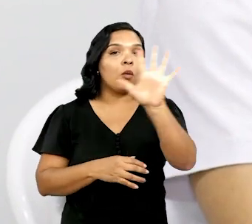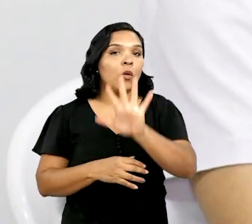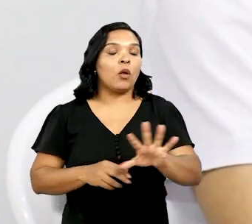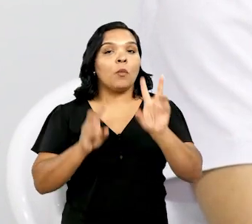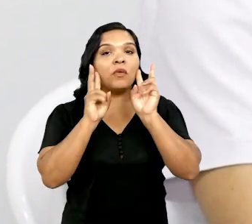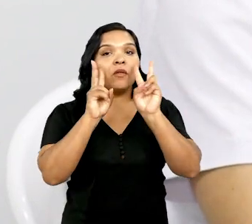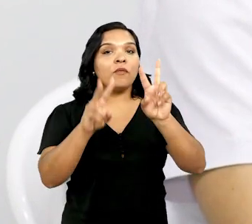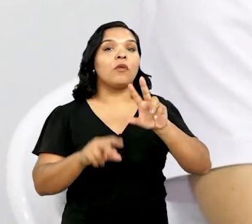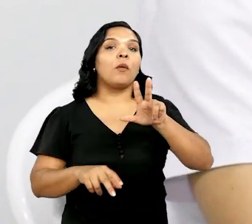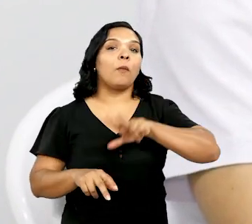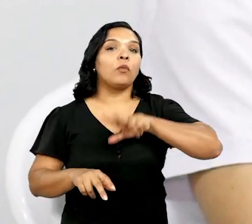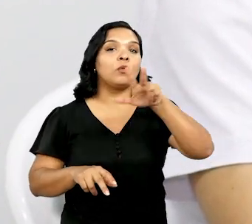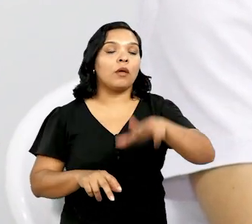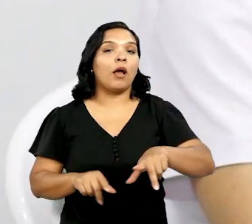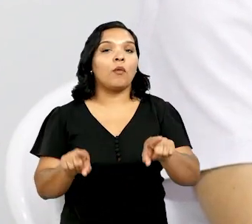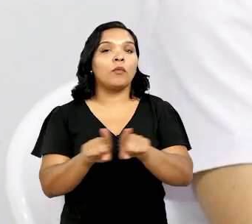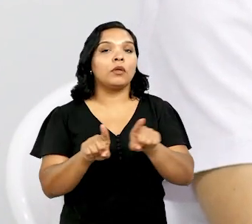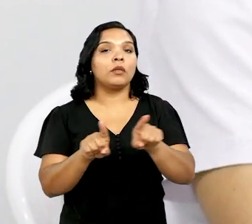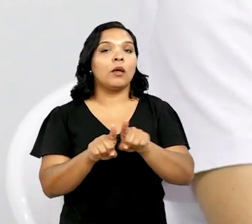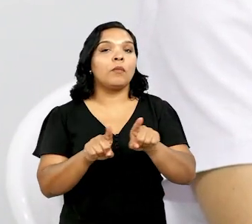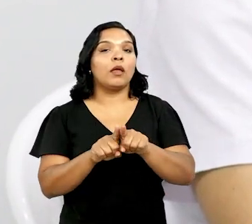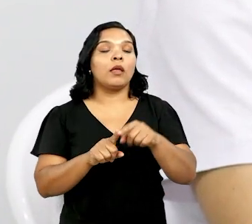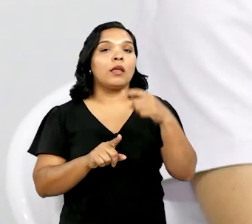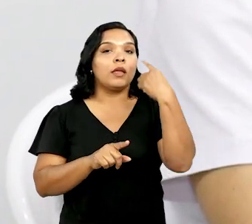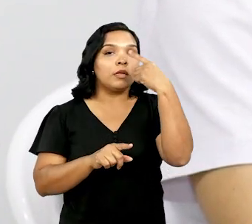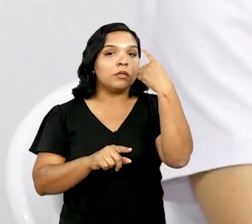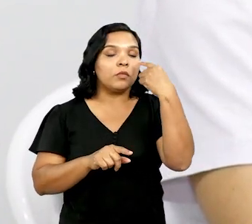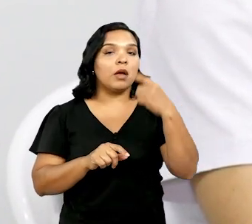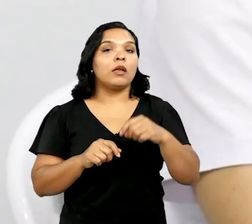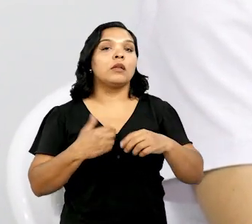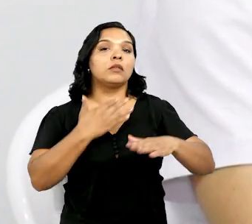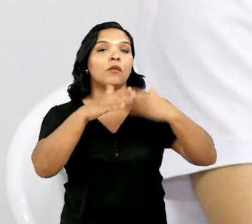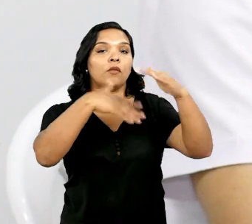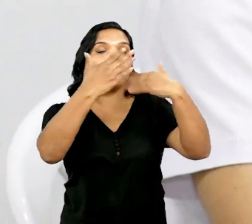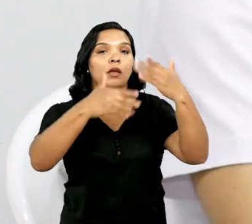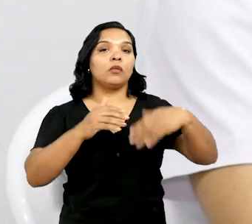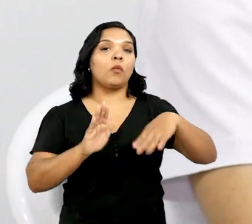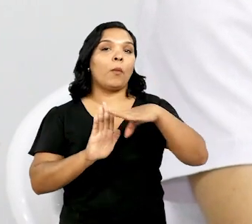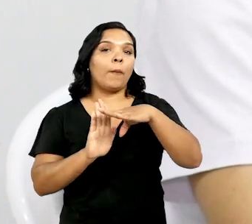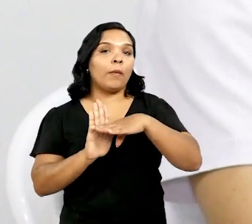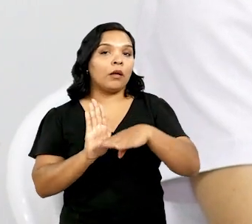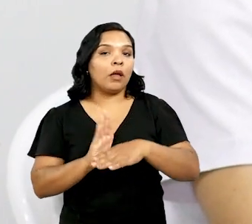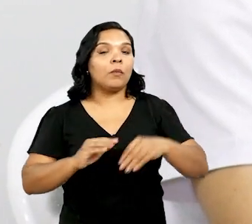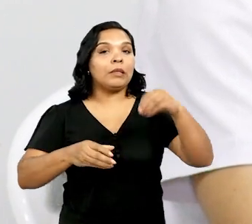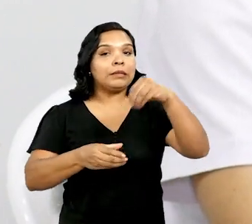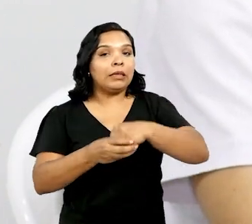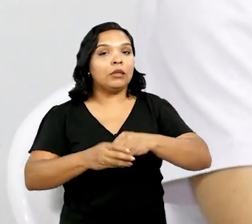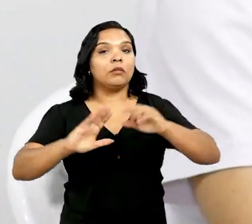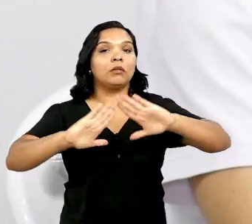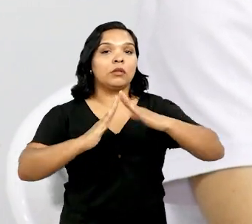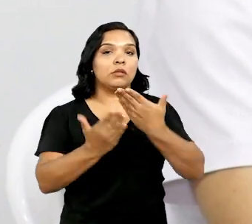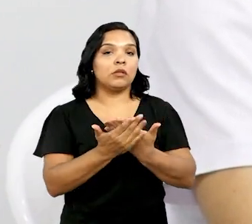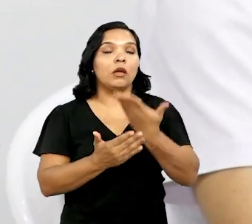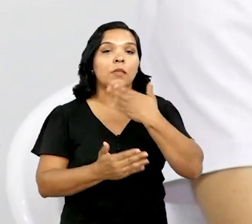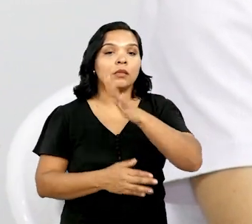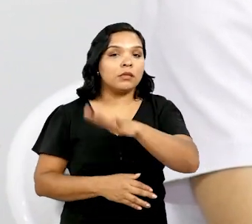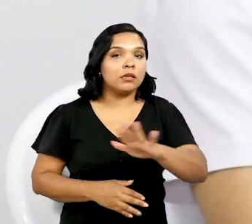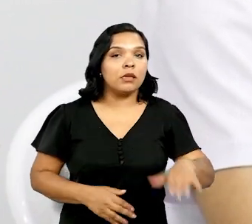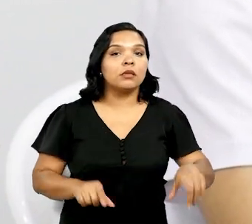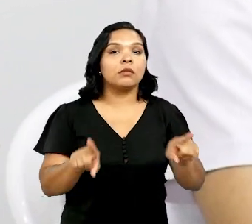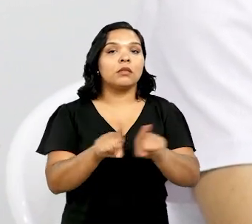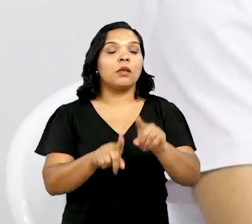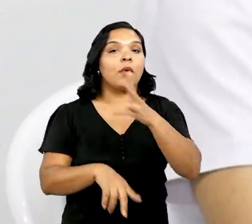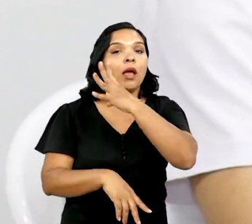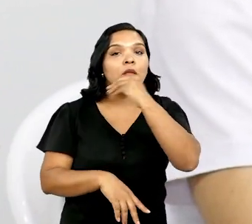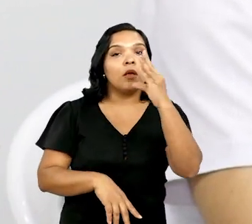e vimos que Portugal e Espanha estavam desenvolvendo um programa de educação nas escolas para as crianças e